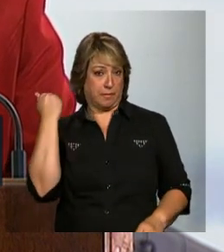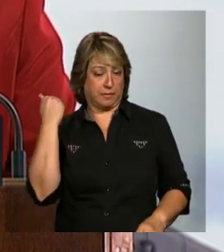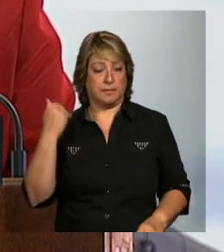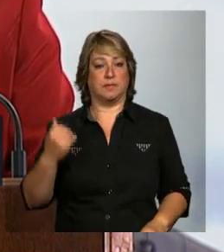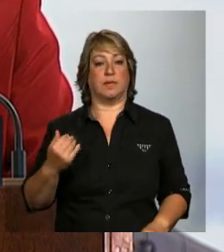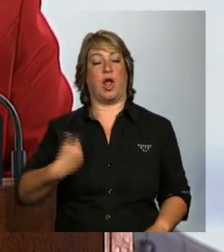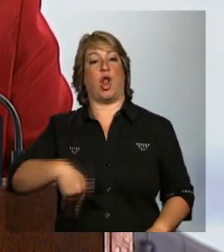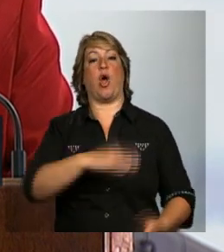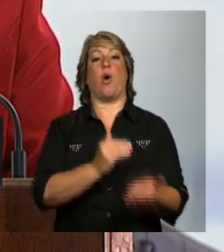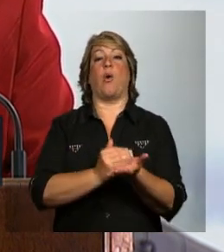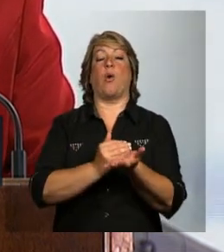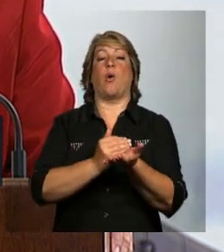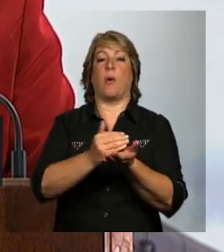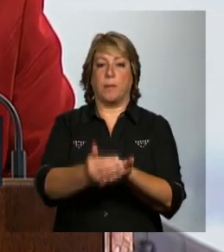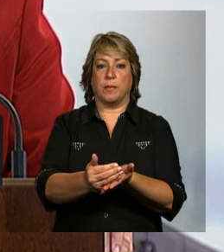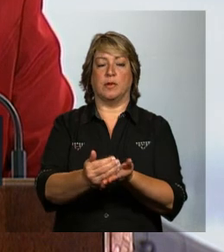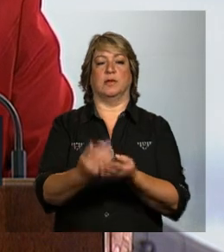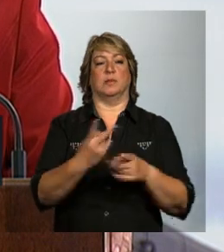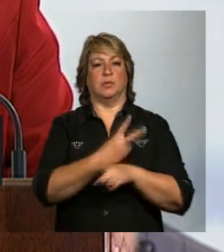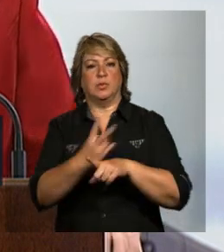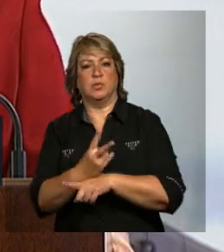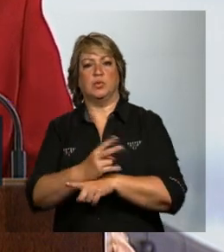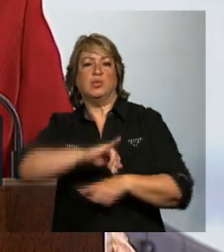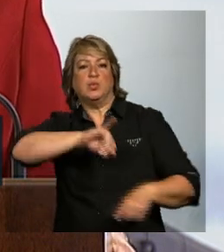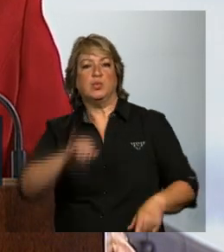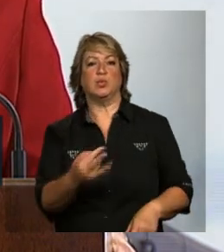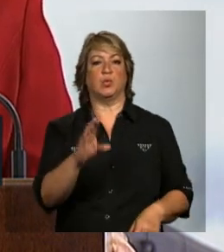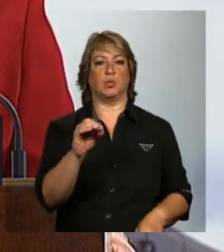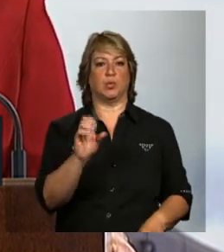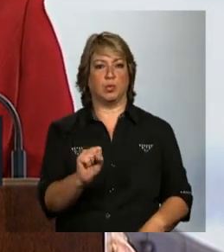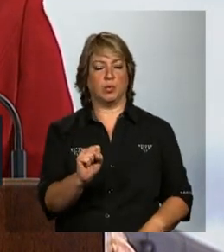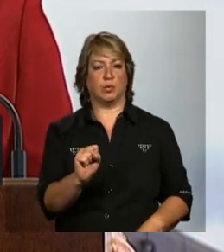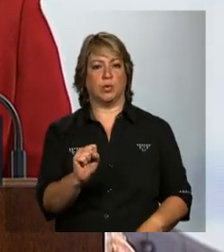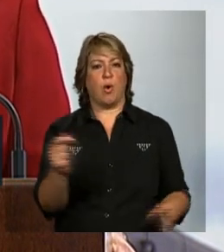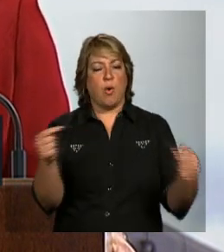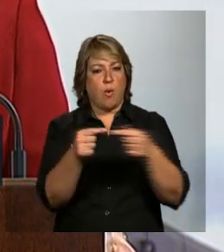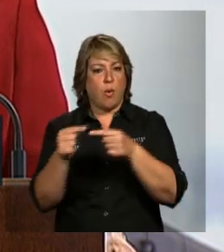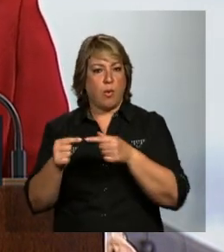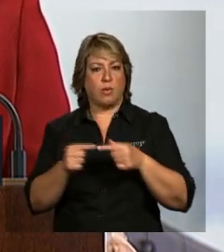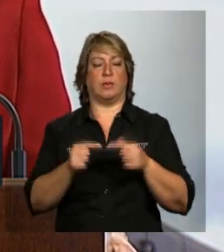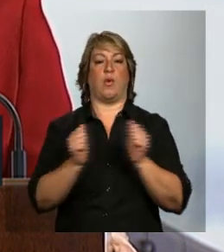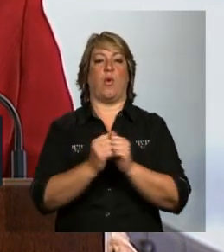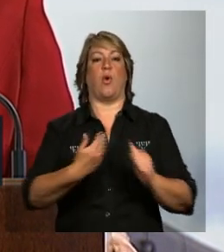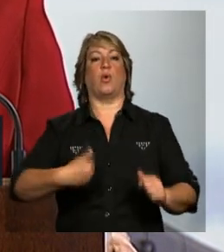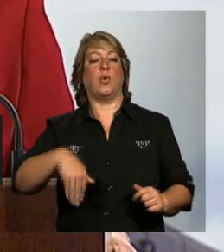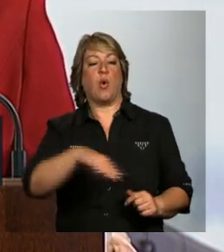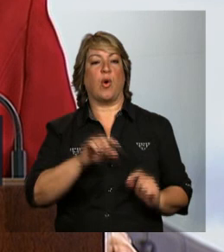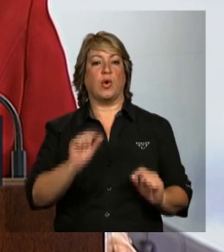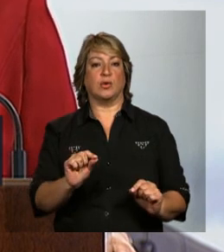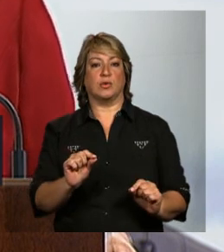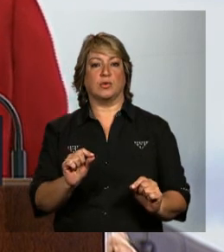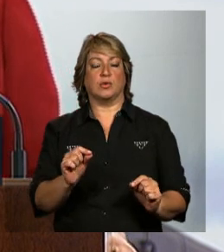começamos a buscar juros compatíveis com a nossa situação